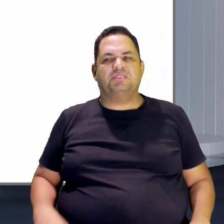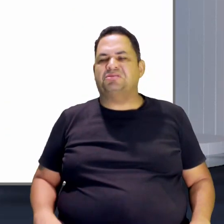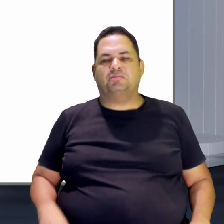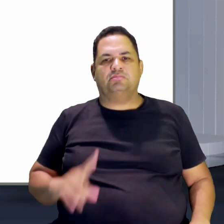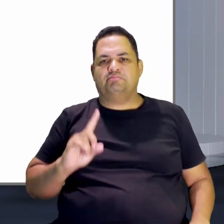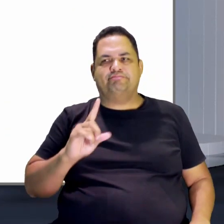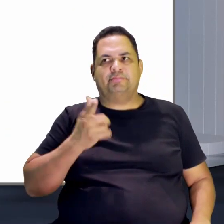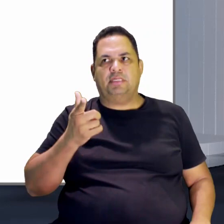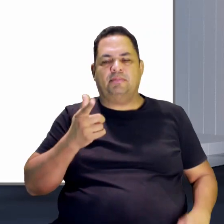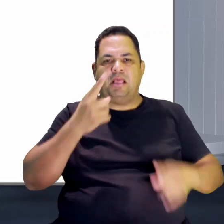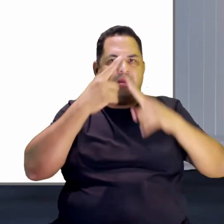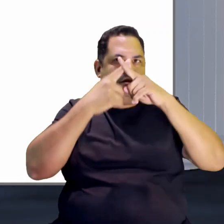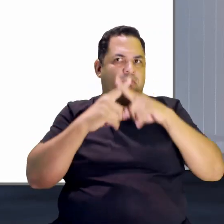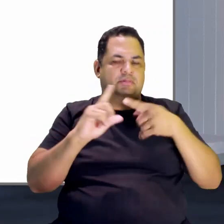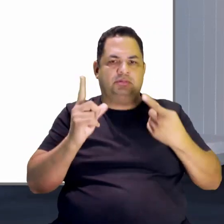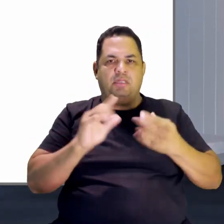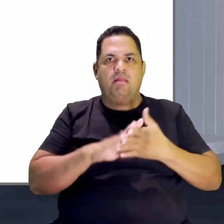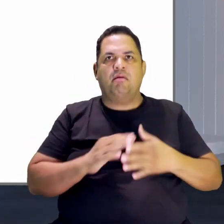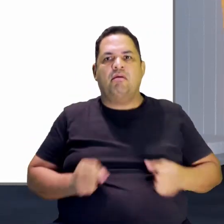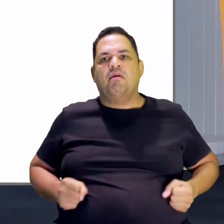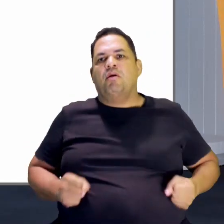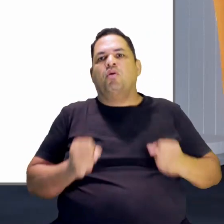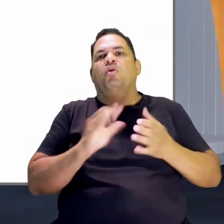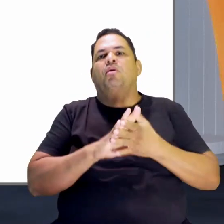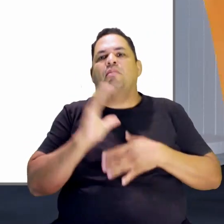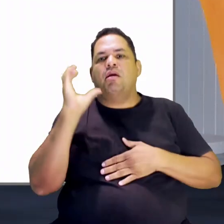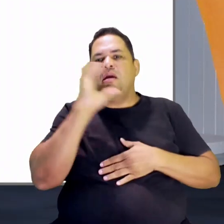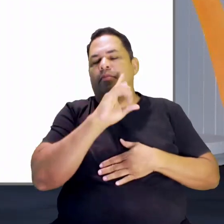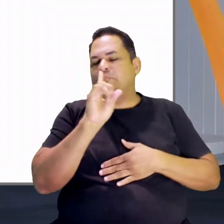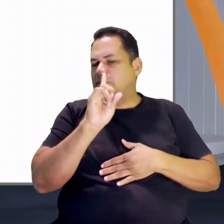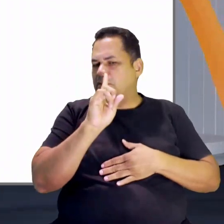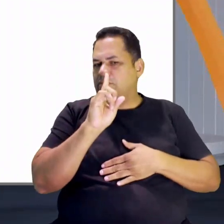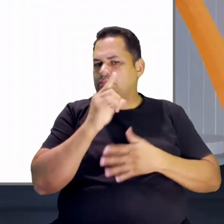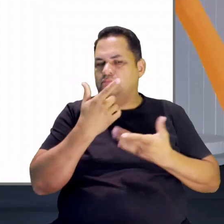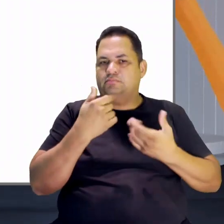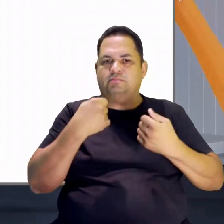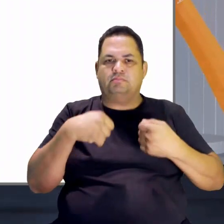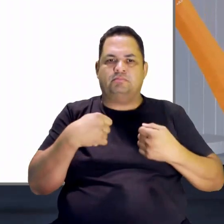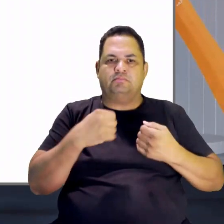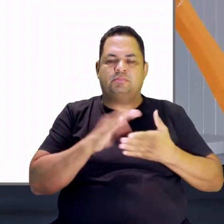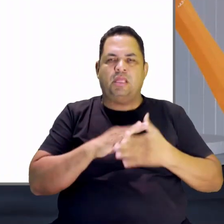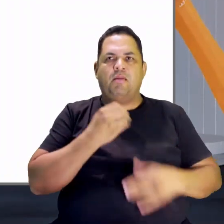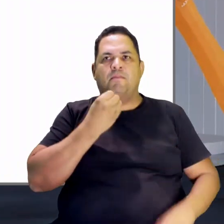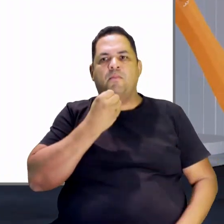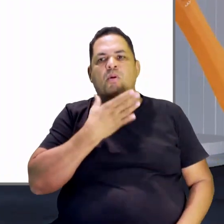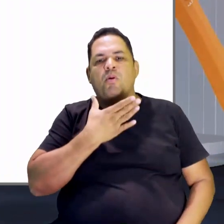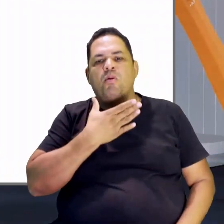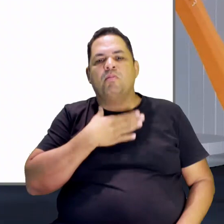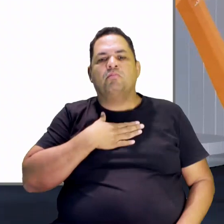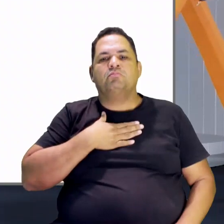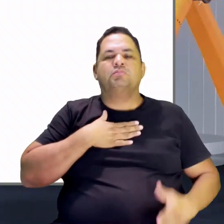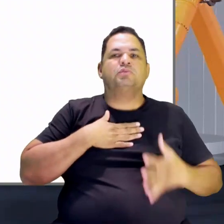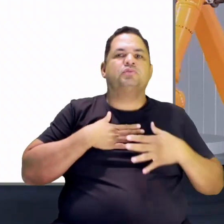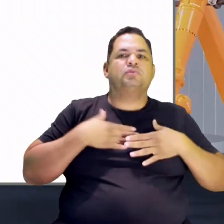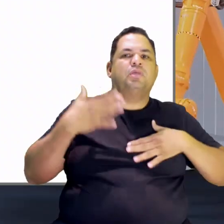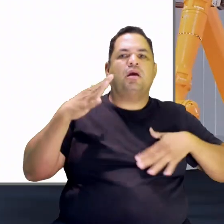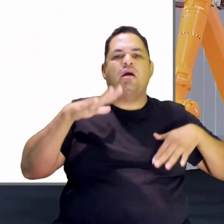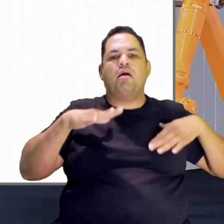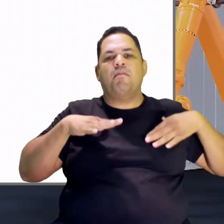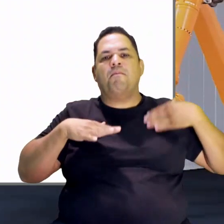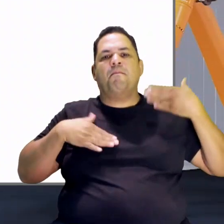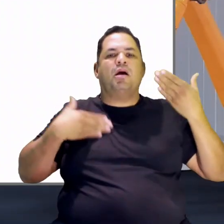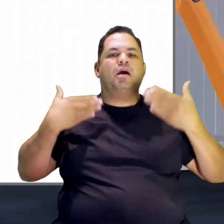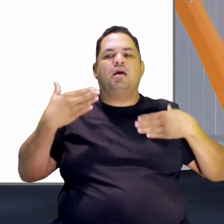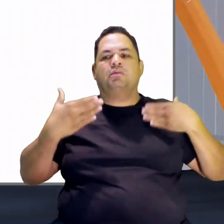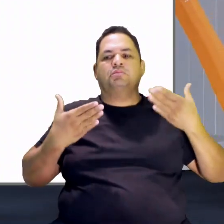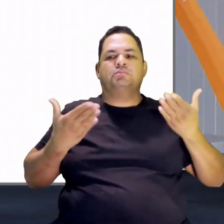né? Para ver quem sobe mais rápido na rampa tem mais força. Então tem que ser agradável. A pessoa está passeando com a cadeira de